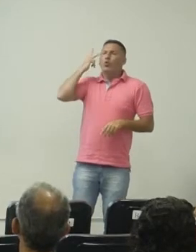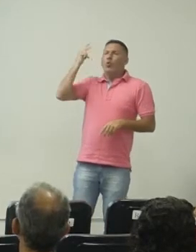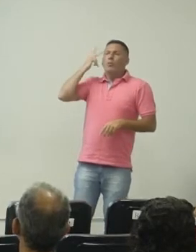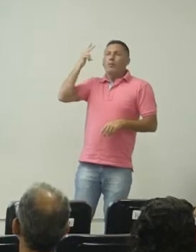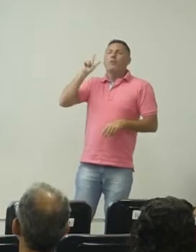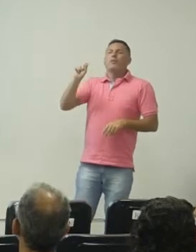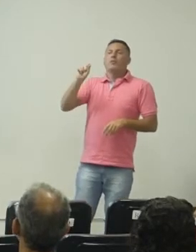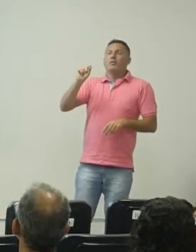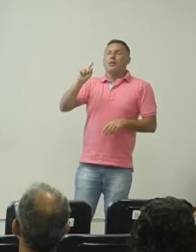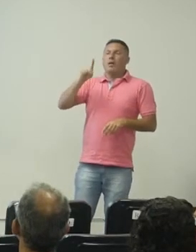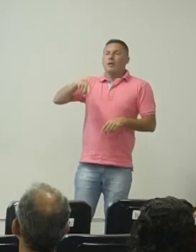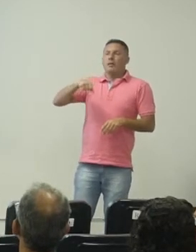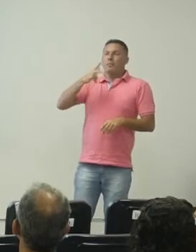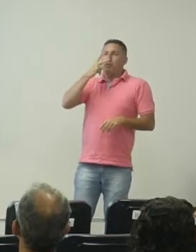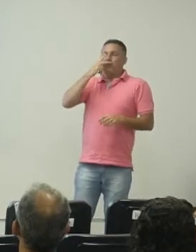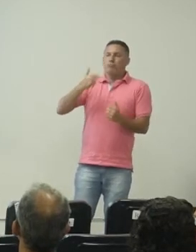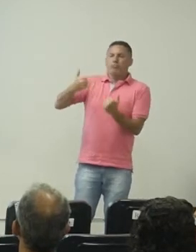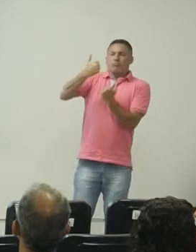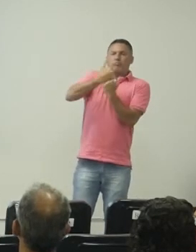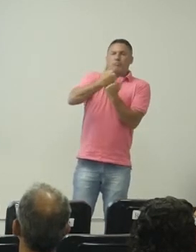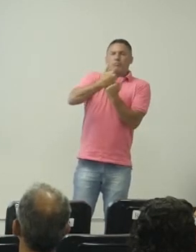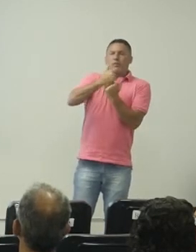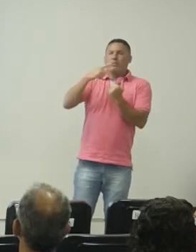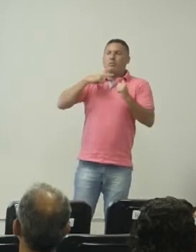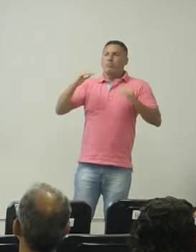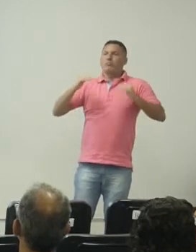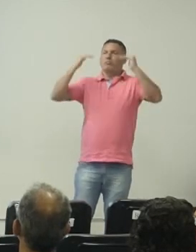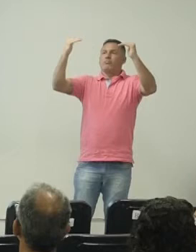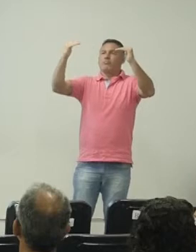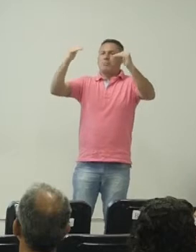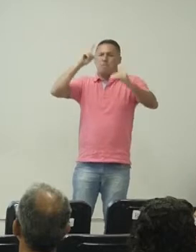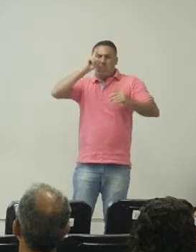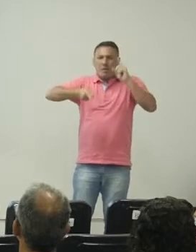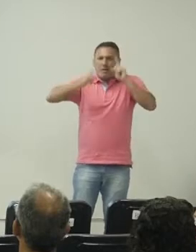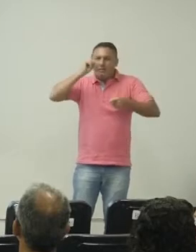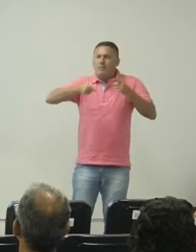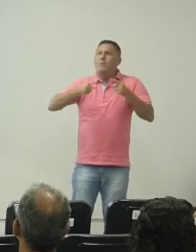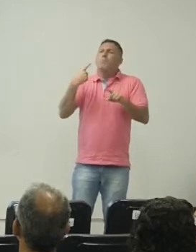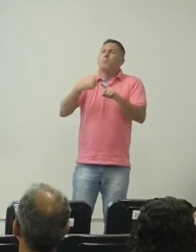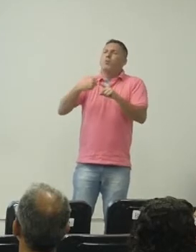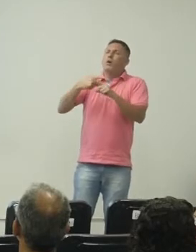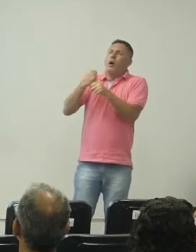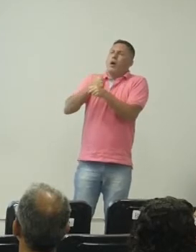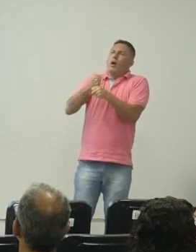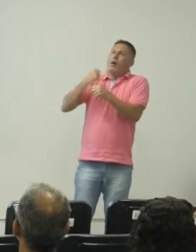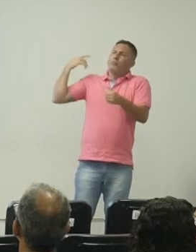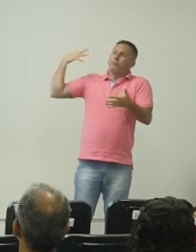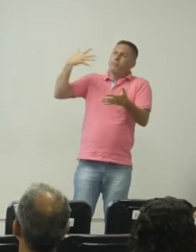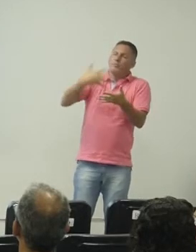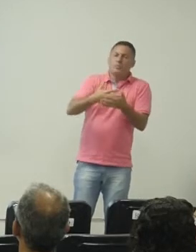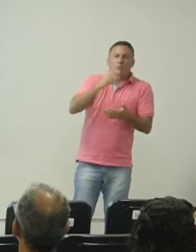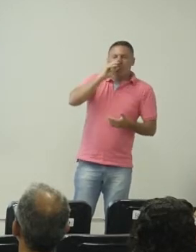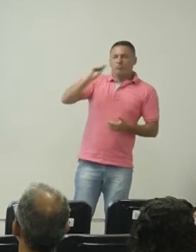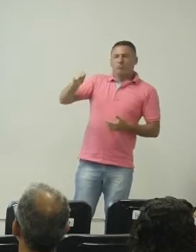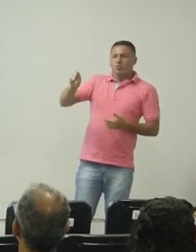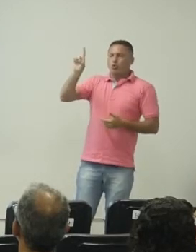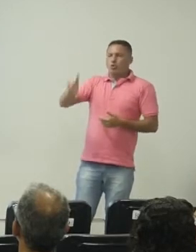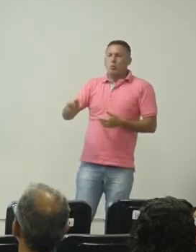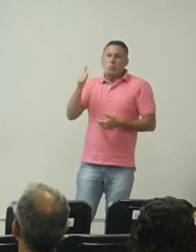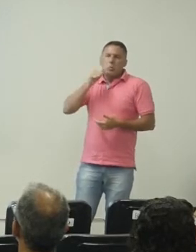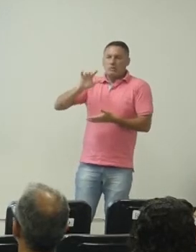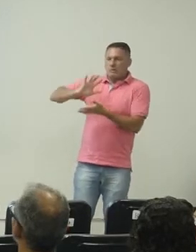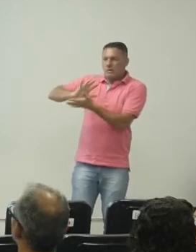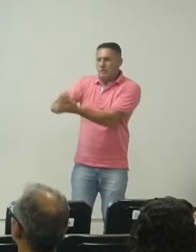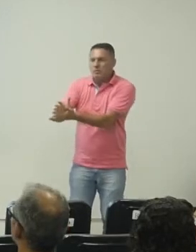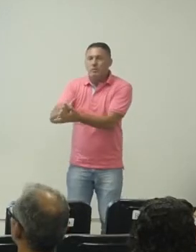pelo patriarcado. E, como eu disse, né, durante muito tempo, respaldado ou ignorado pelo direito. Antes, as mulheres, né, elas